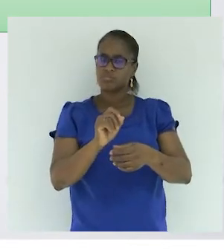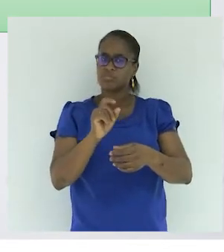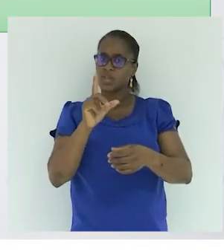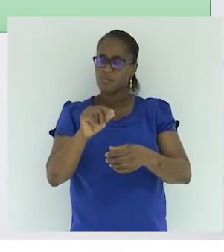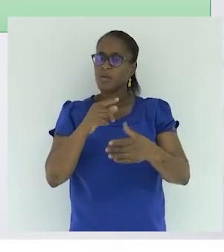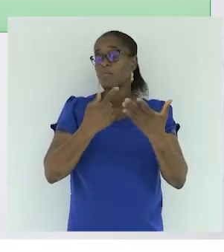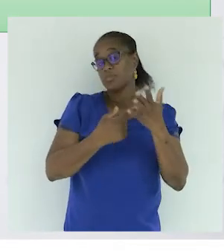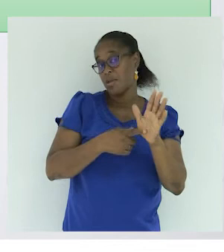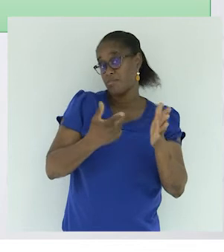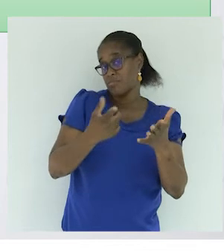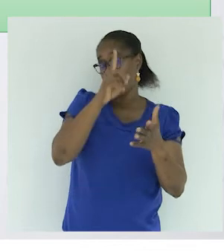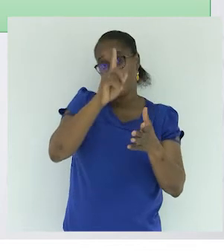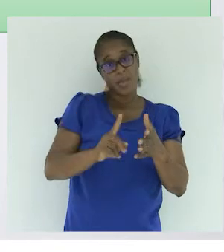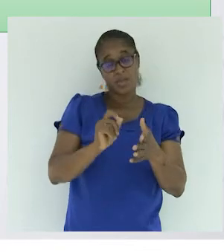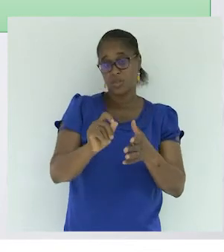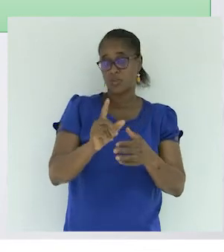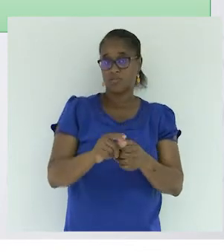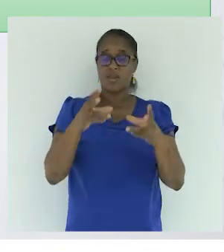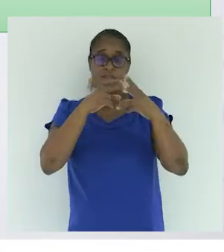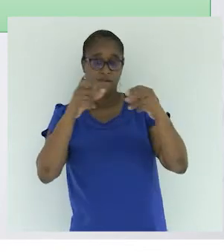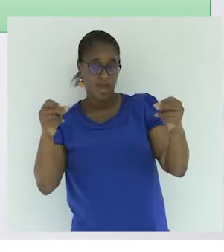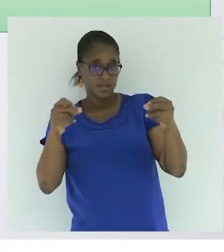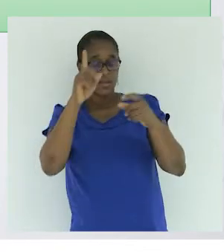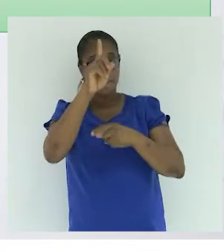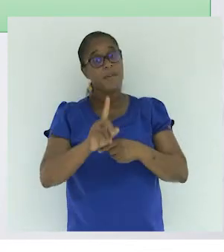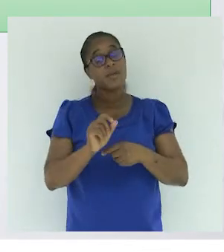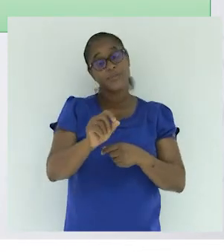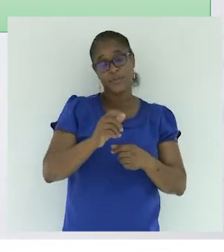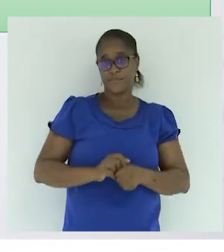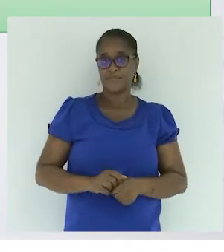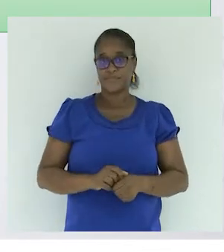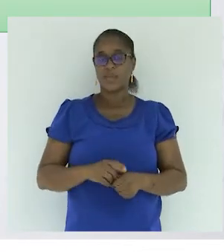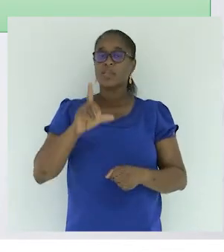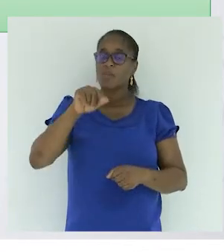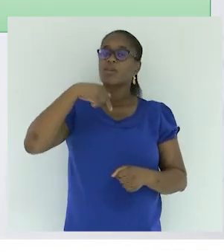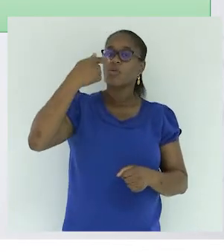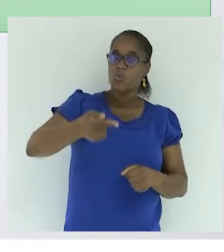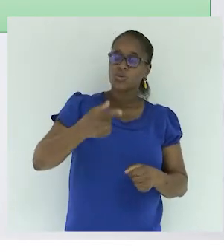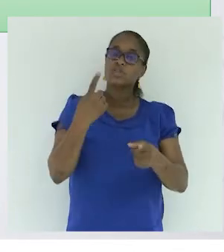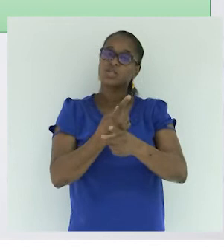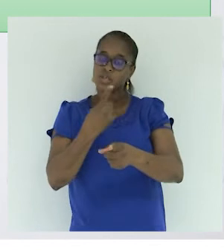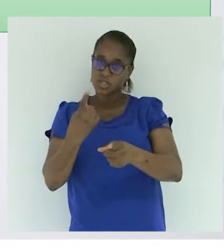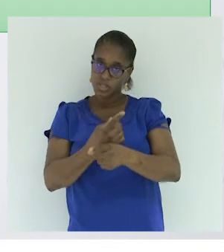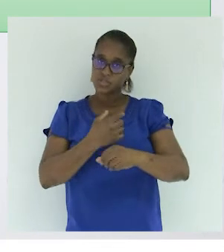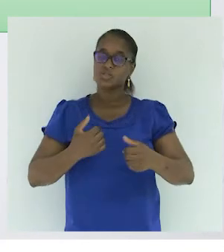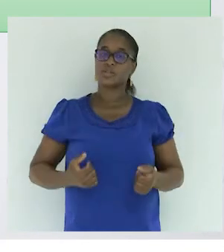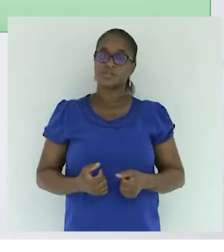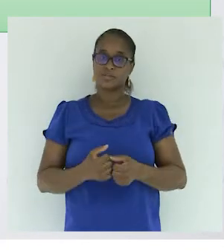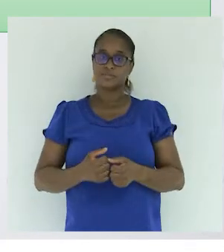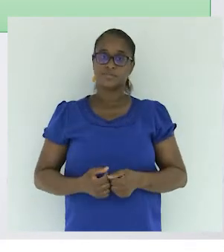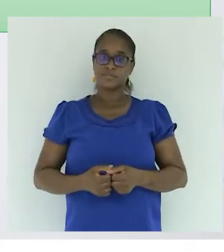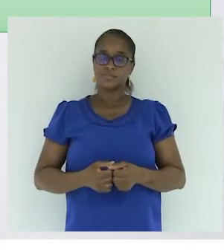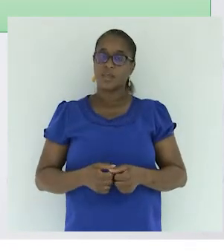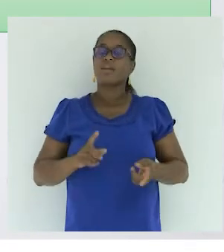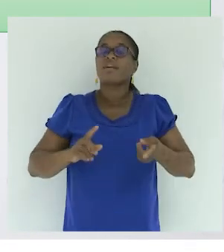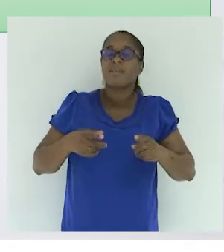por exemplo, imperativo ou frase imperativa. E ainda temos uma outra característica